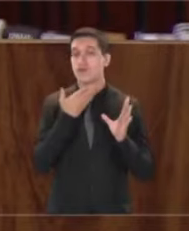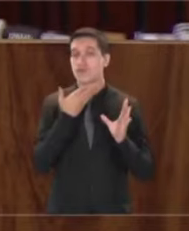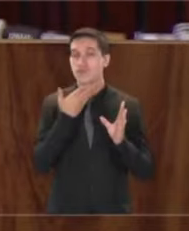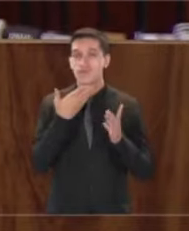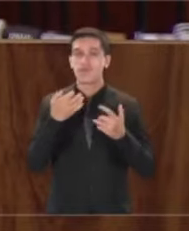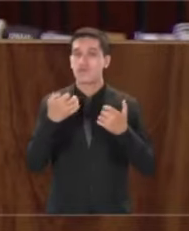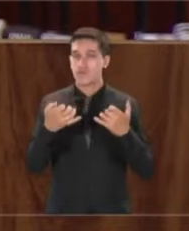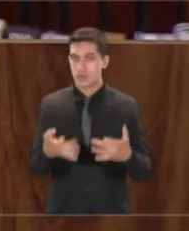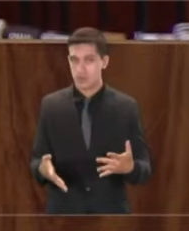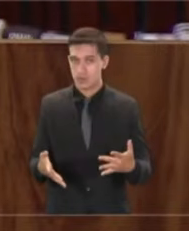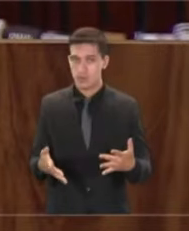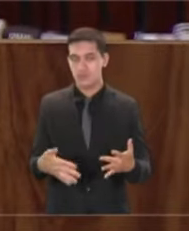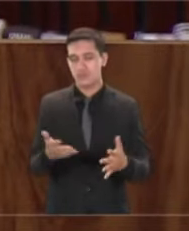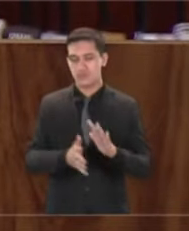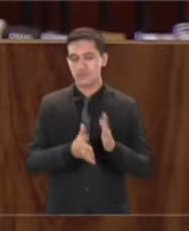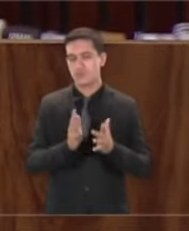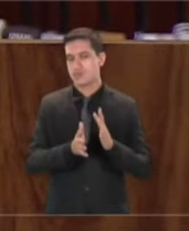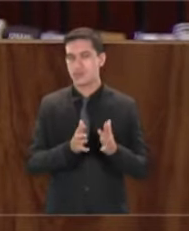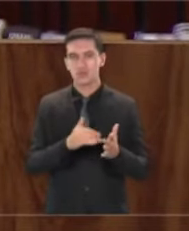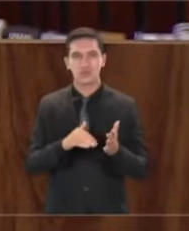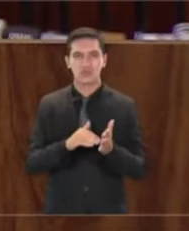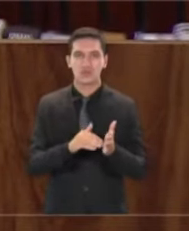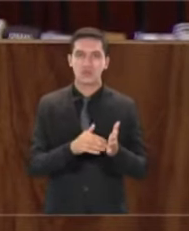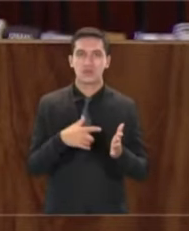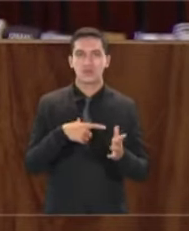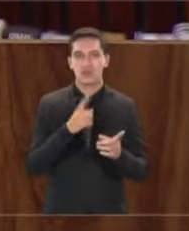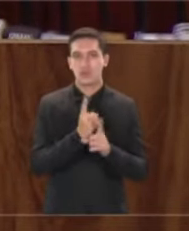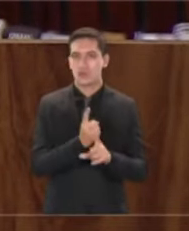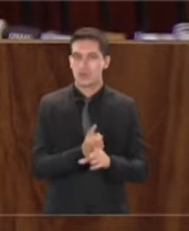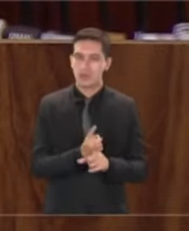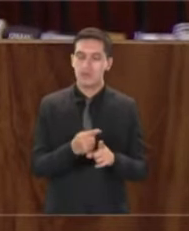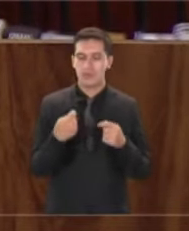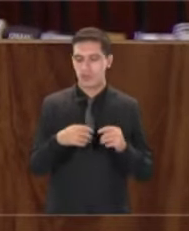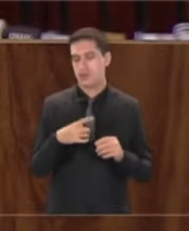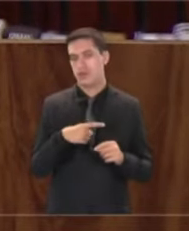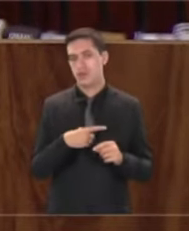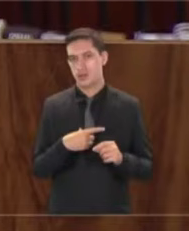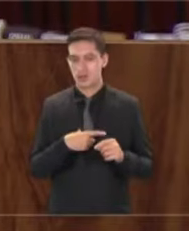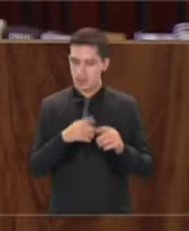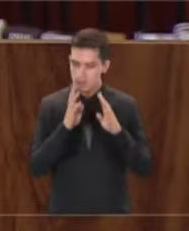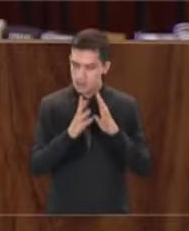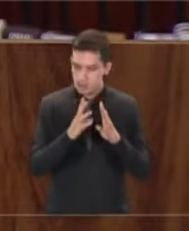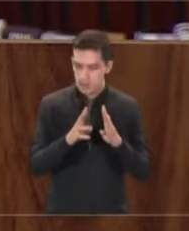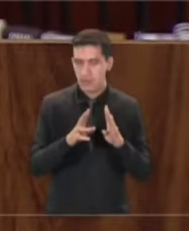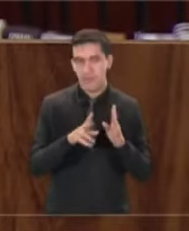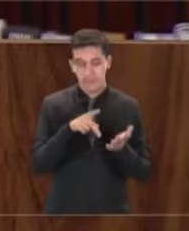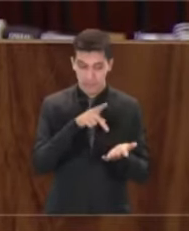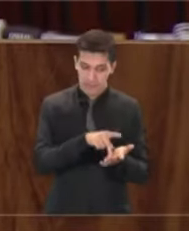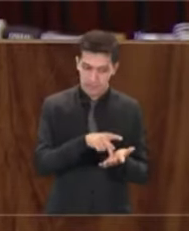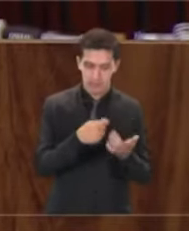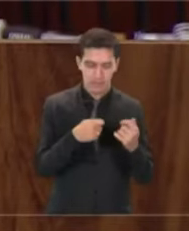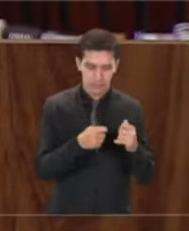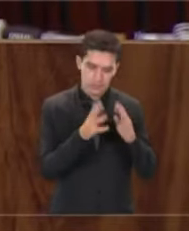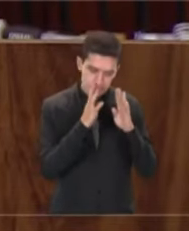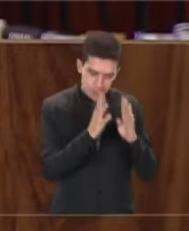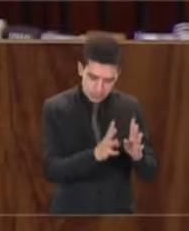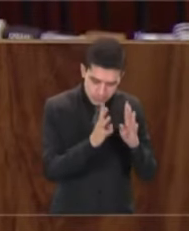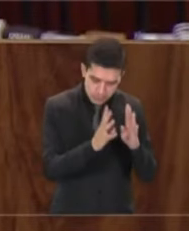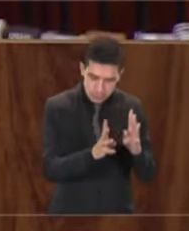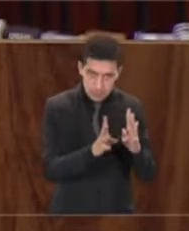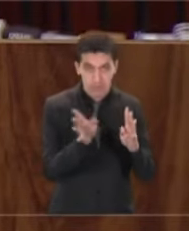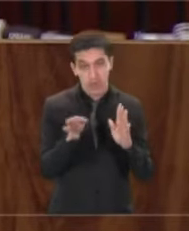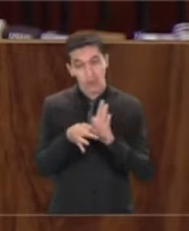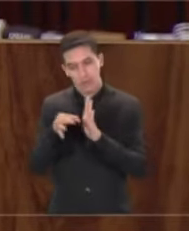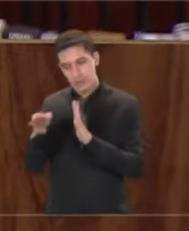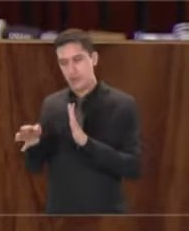quando refere a fato, tem que ter um tratamento, quando refere à opinião, tem que ter outro tratamento,